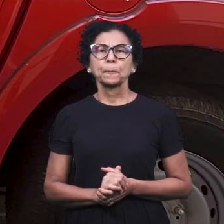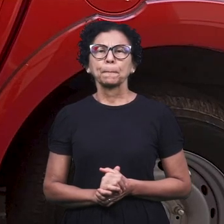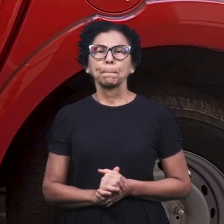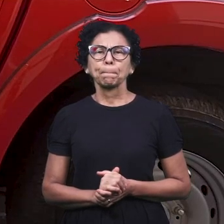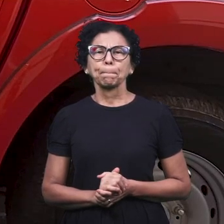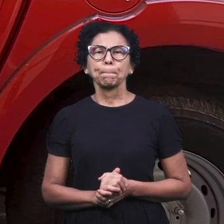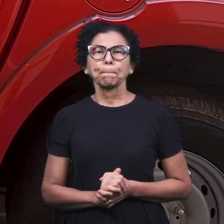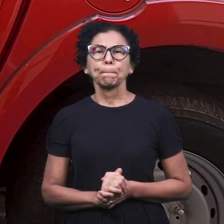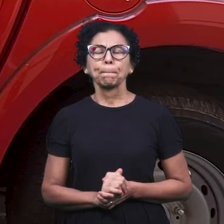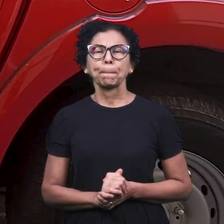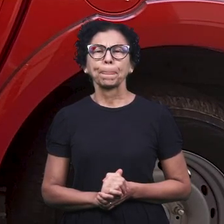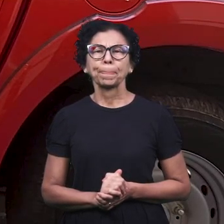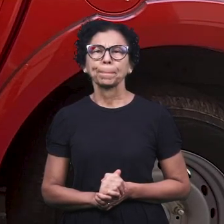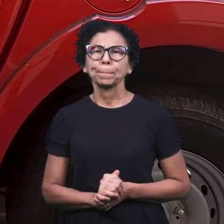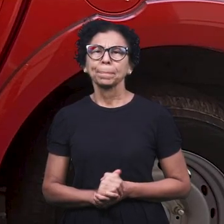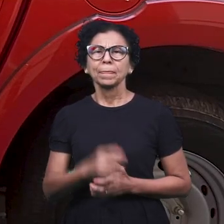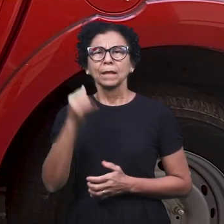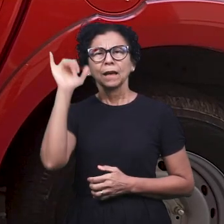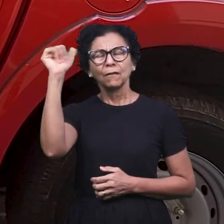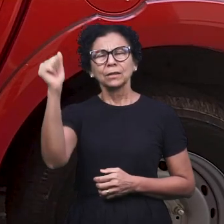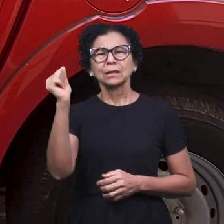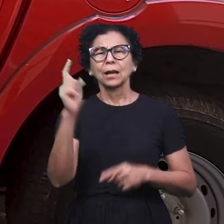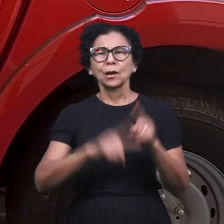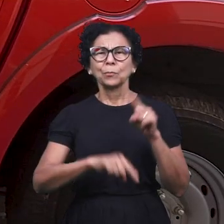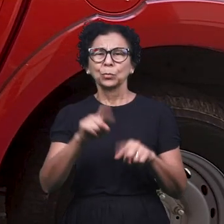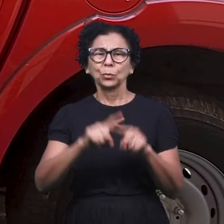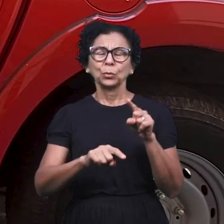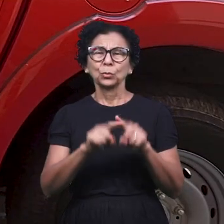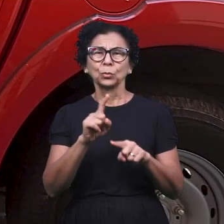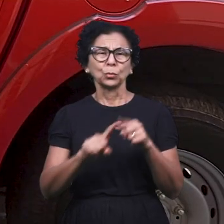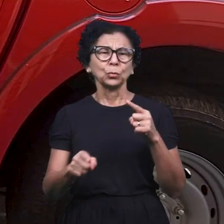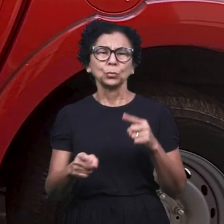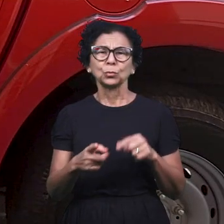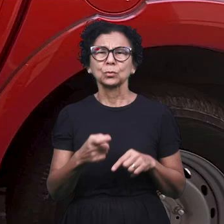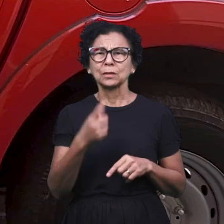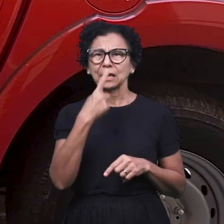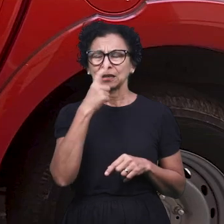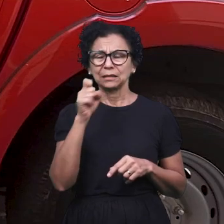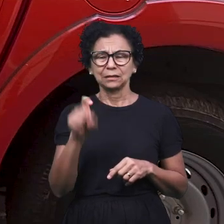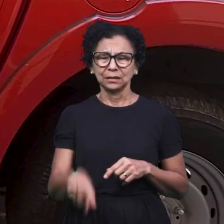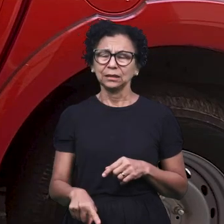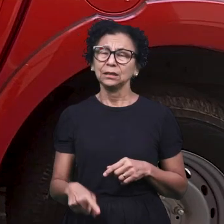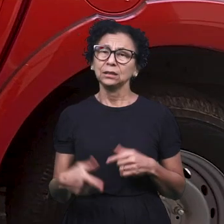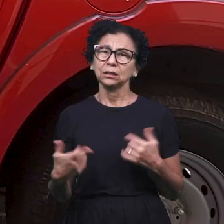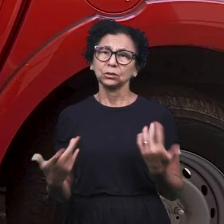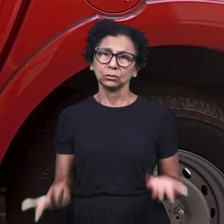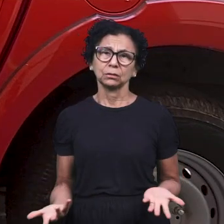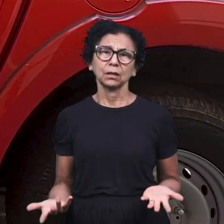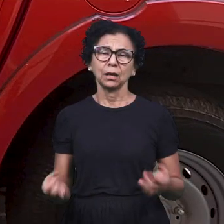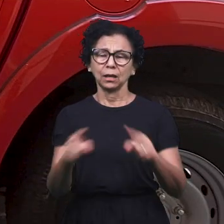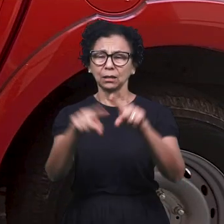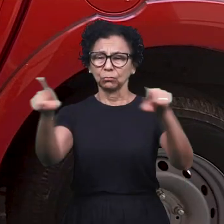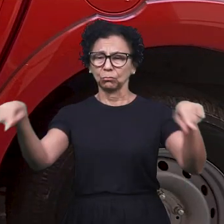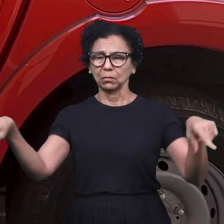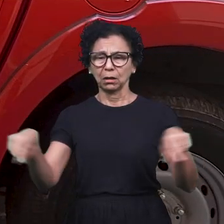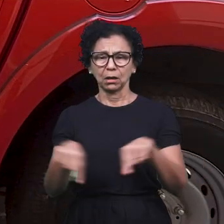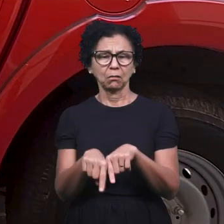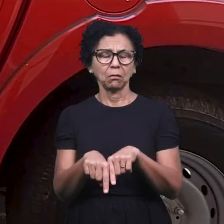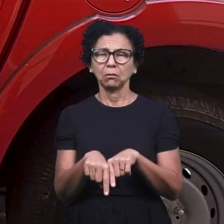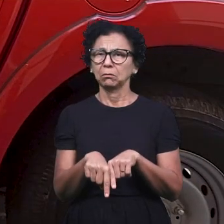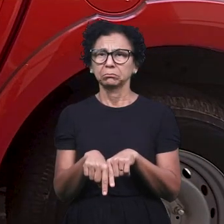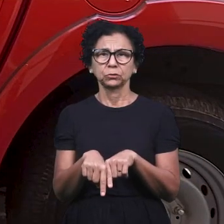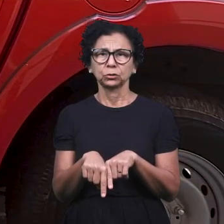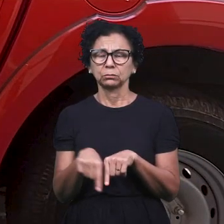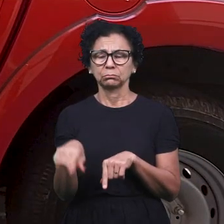produzir aceros, manuteni-los, não realizar queimadas aí em lixos, né, dentro de um lote ou de uma